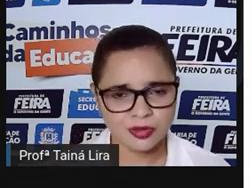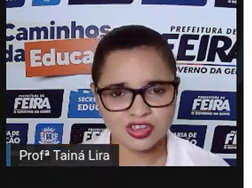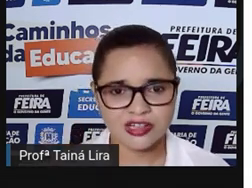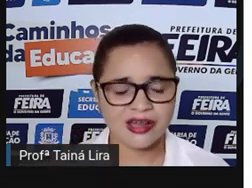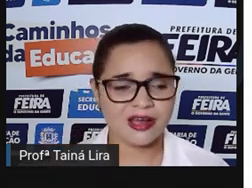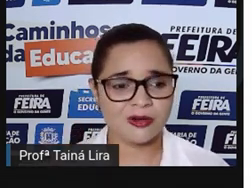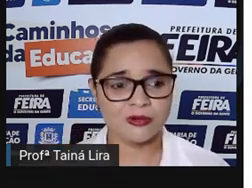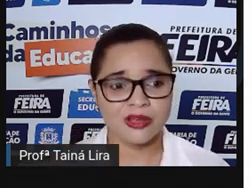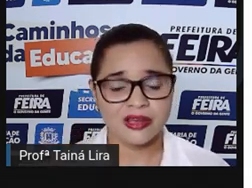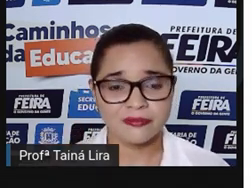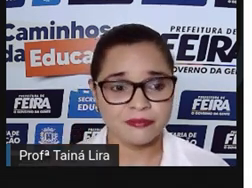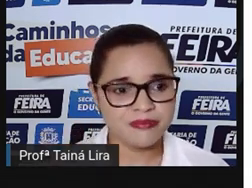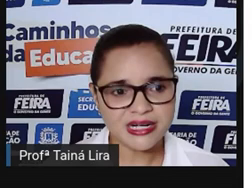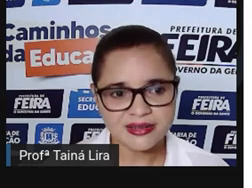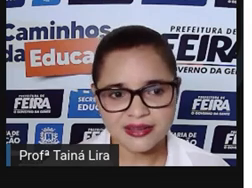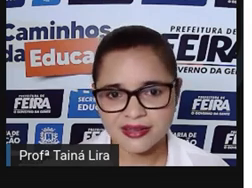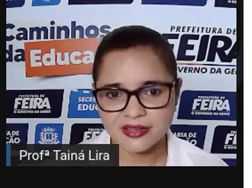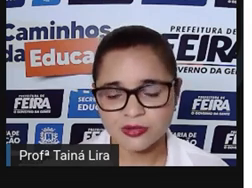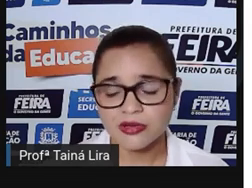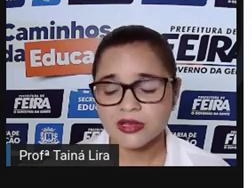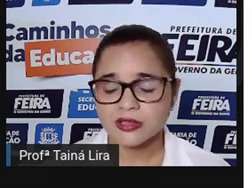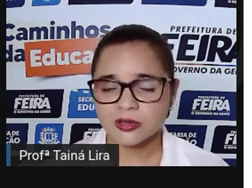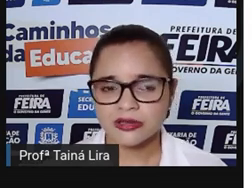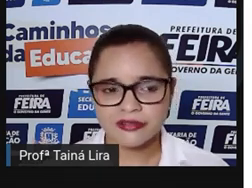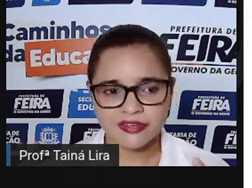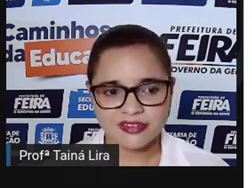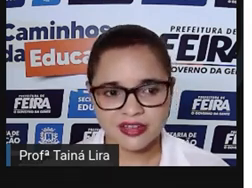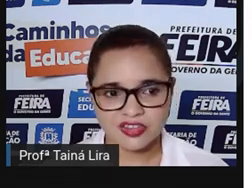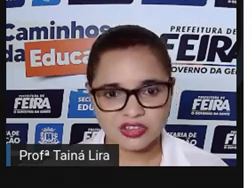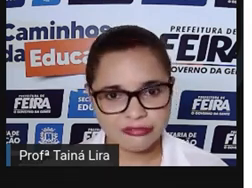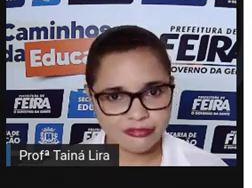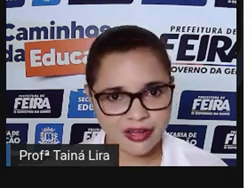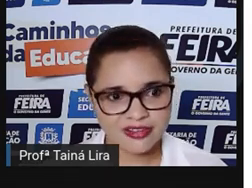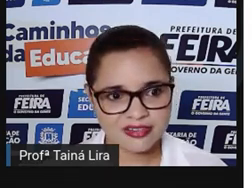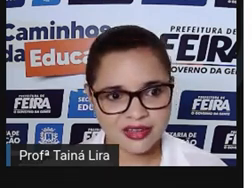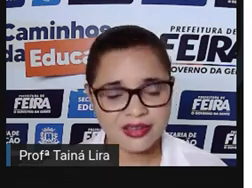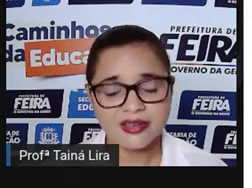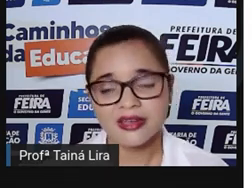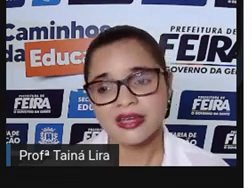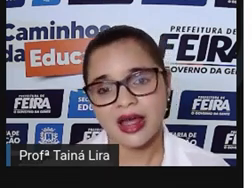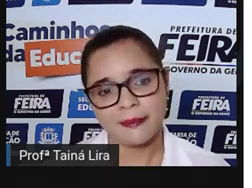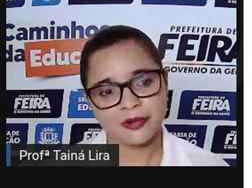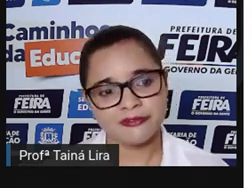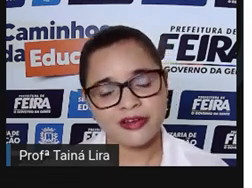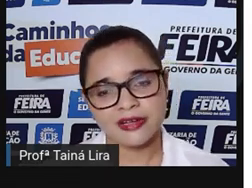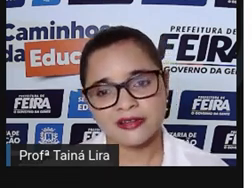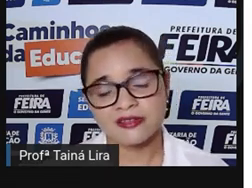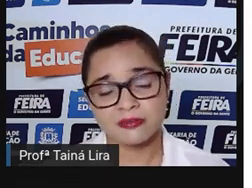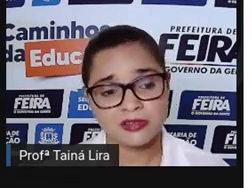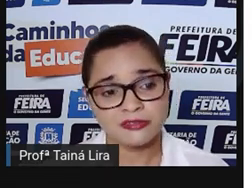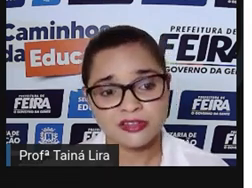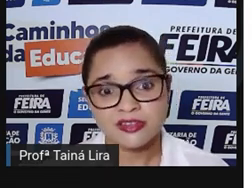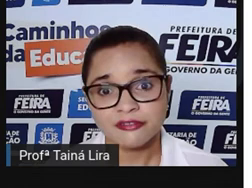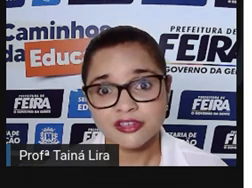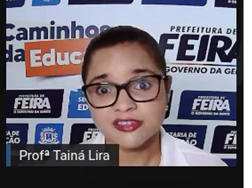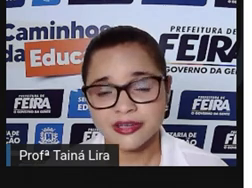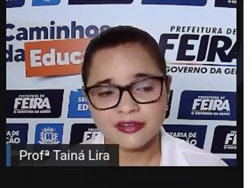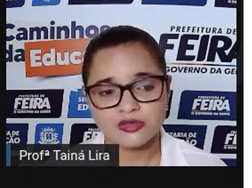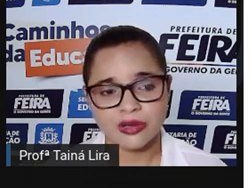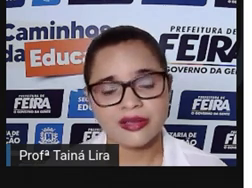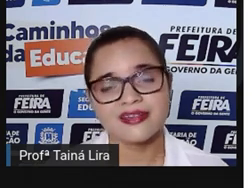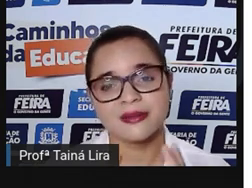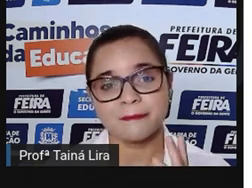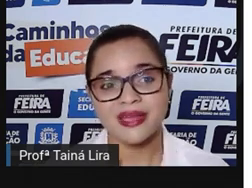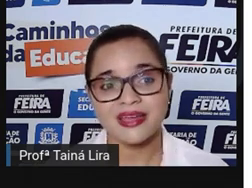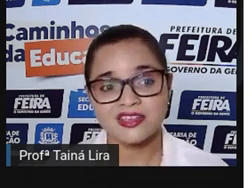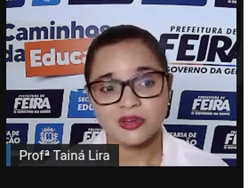cartão postal, brinquedo. Toda vez que a gente faz, né, a Pro fala, se você fizer na